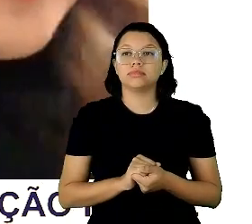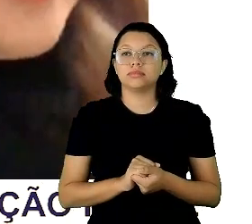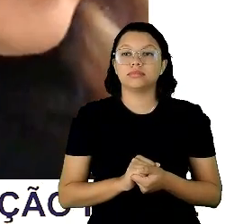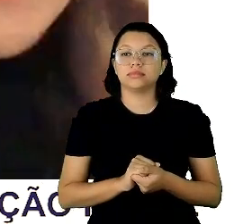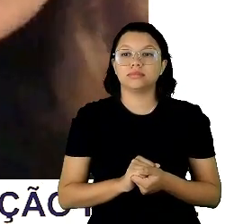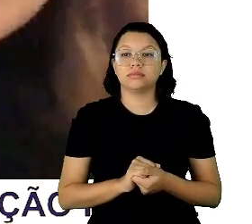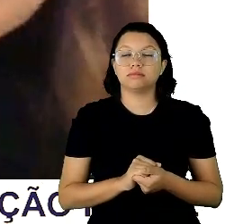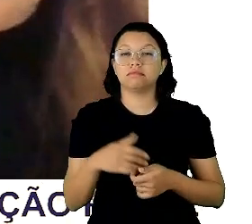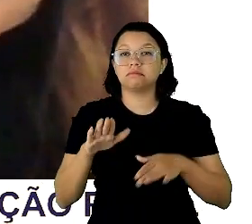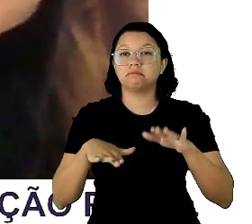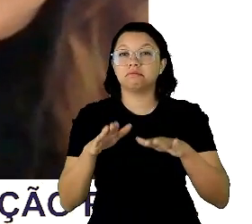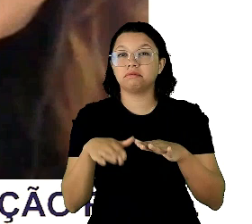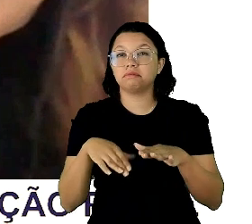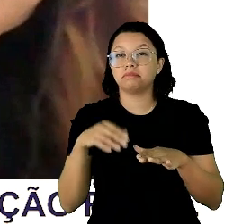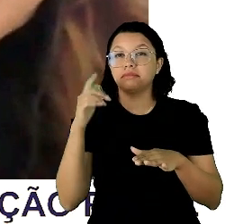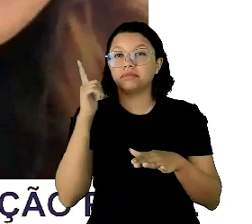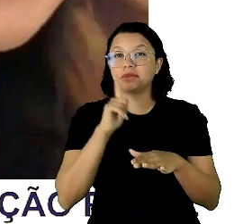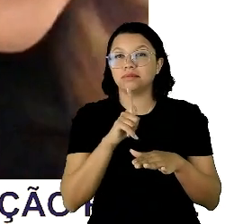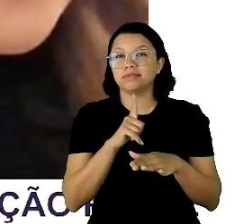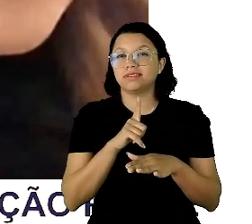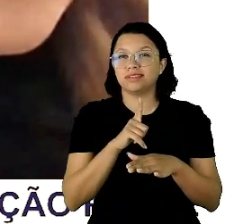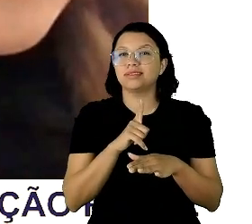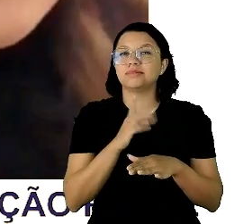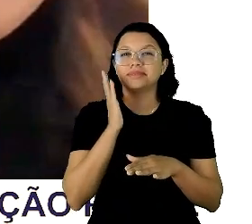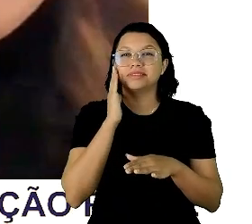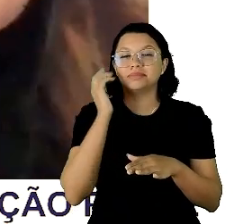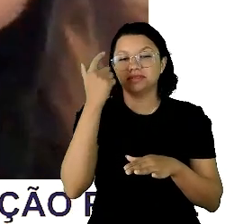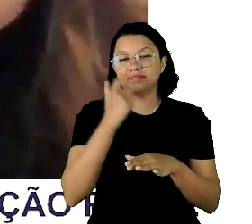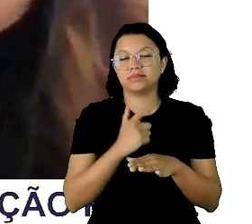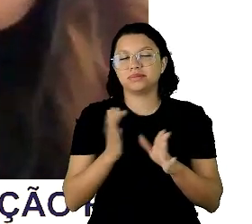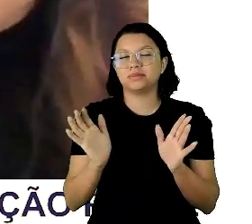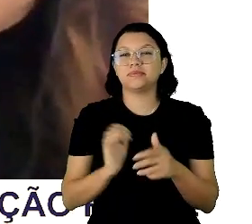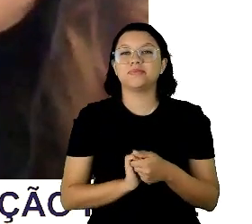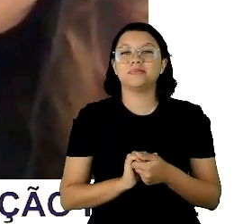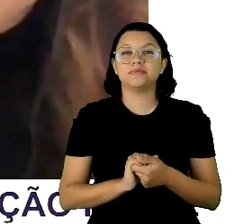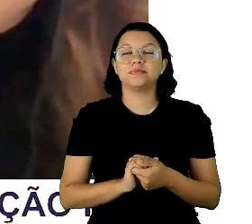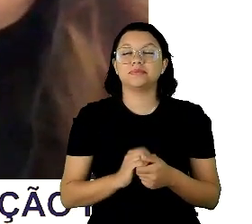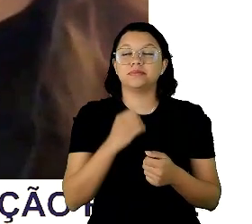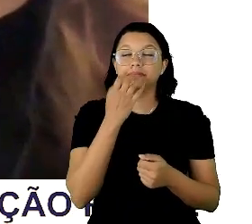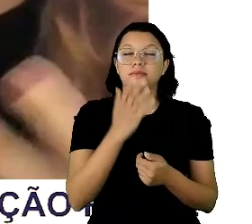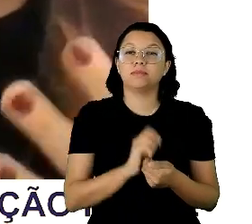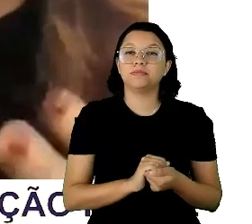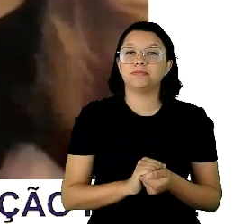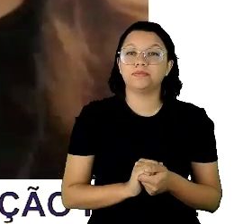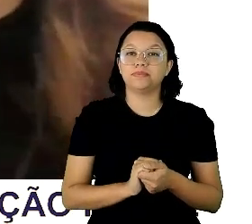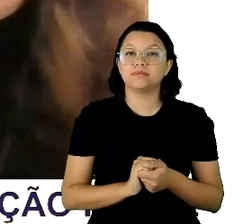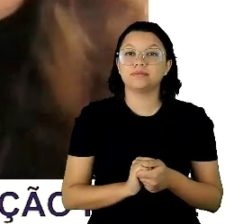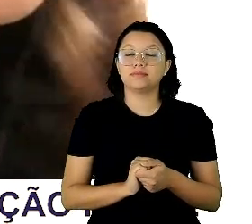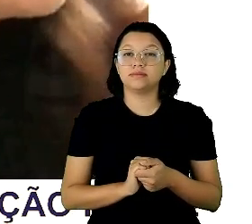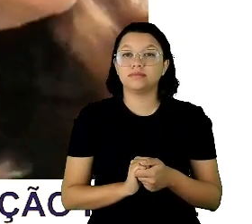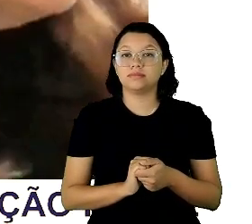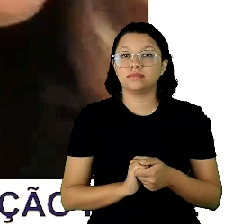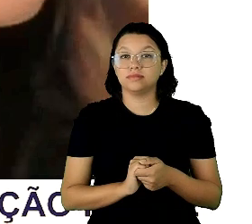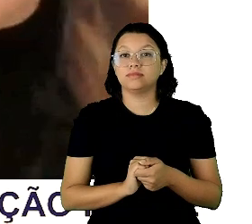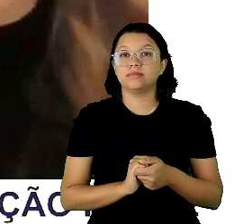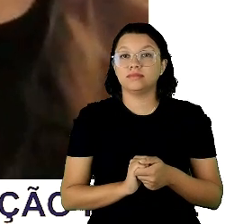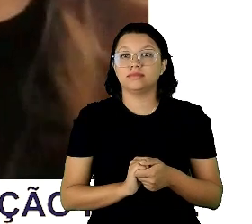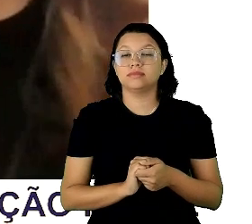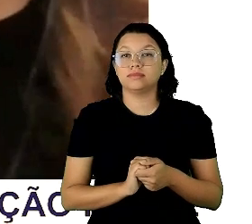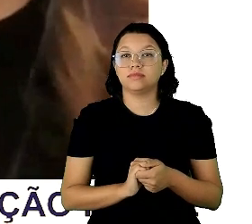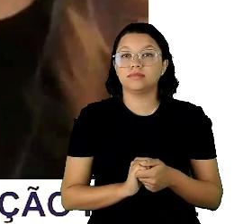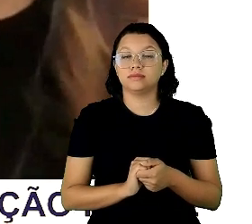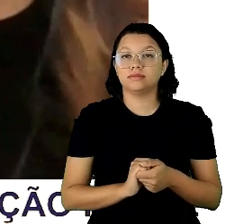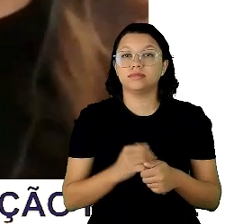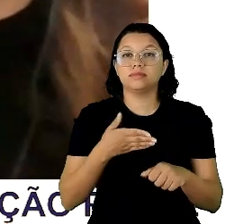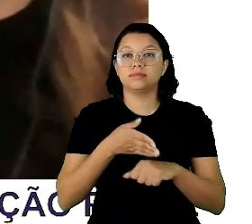Talvez dê para ter uma ideia de quem eu sou desse jeito. Bom, entrando já no assunto aqui que